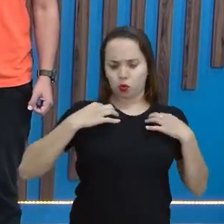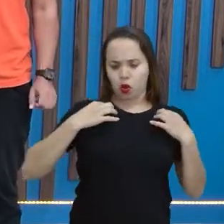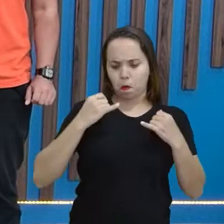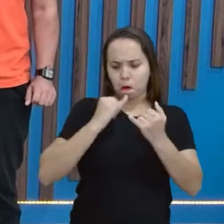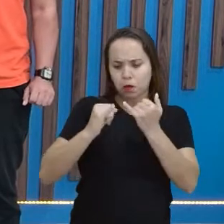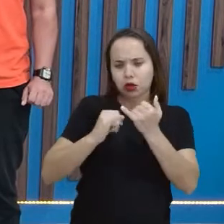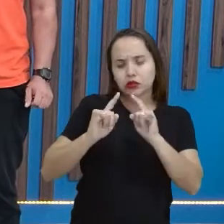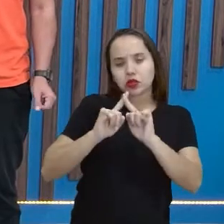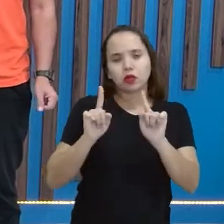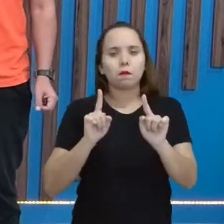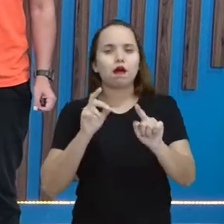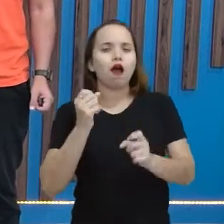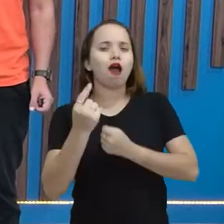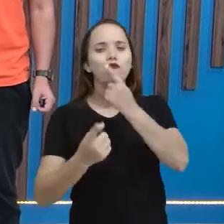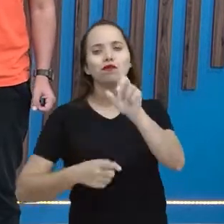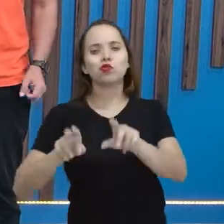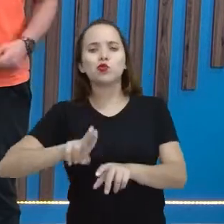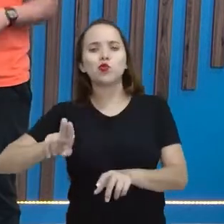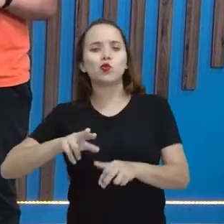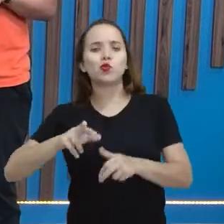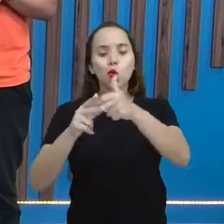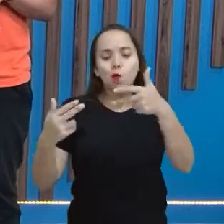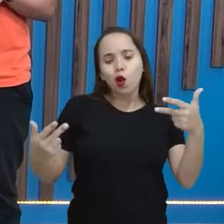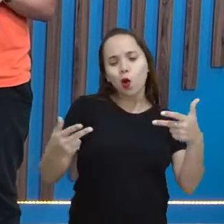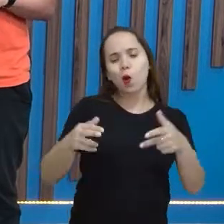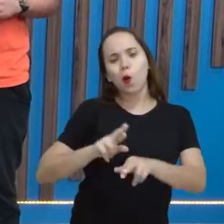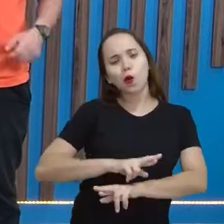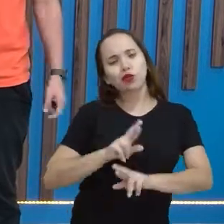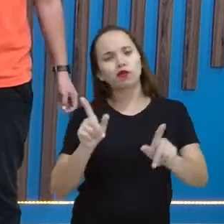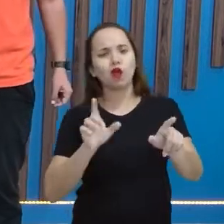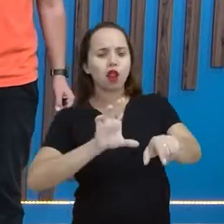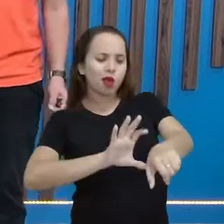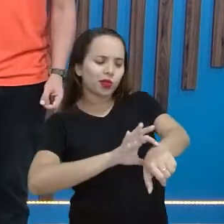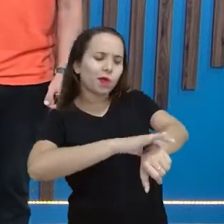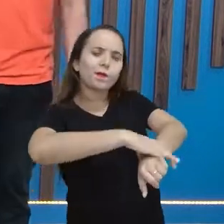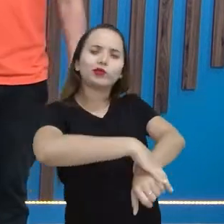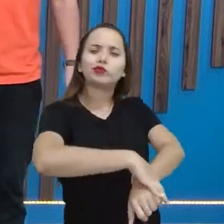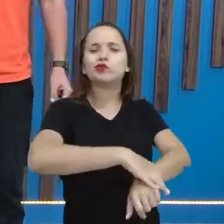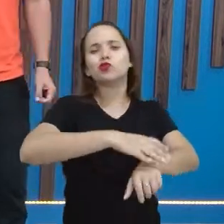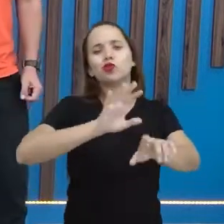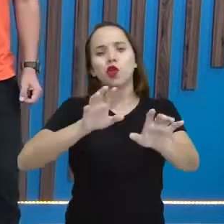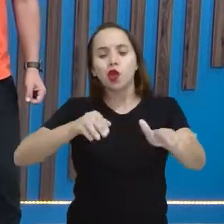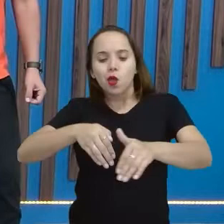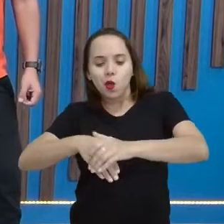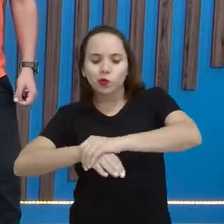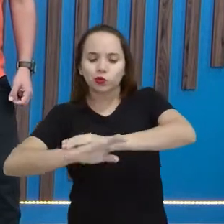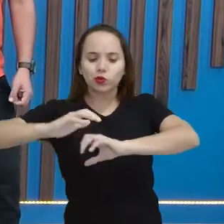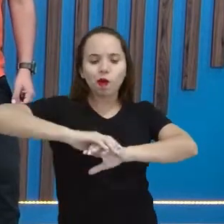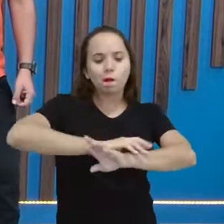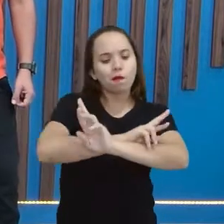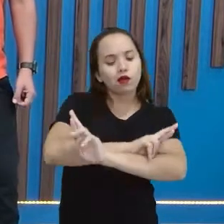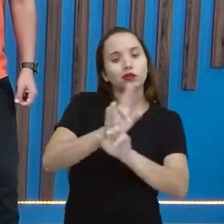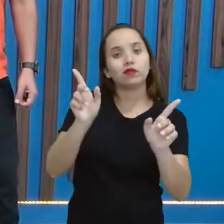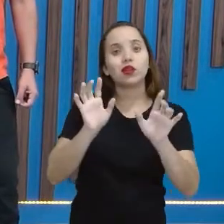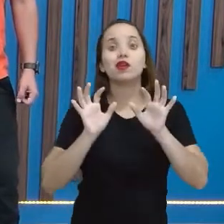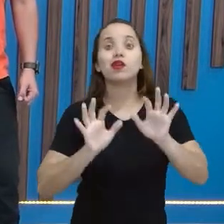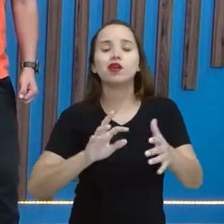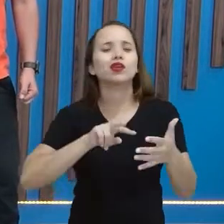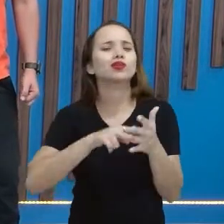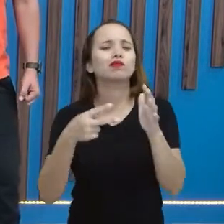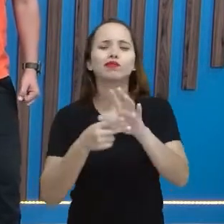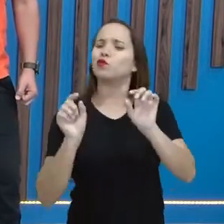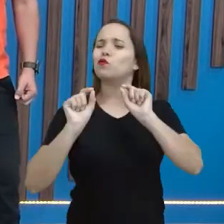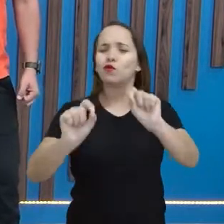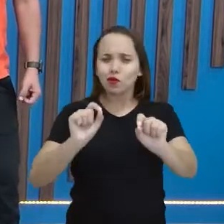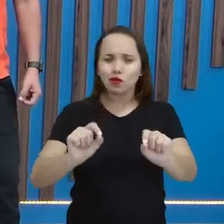já usa uma presilhinha diferente, né? Já usa um tipo de tênis. Gente, isso é diversidade. Não